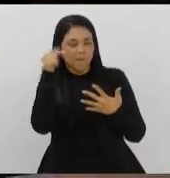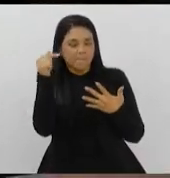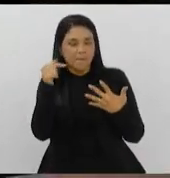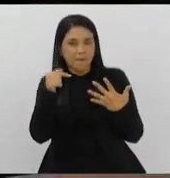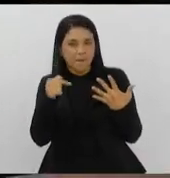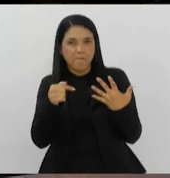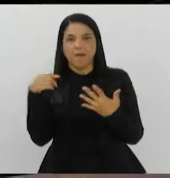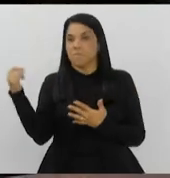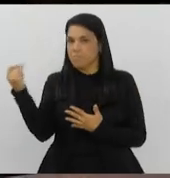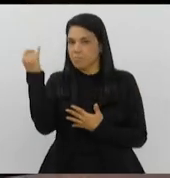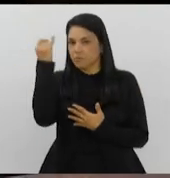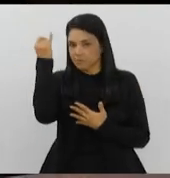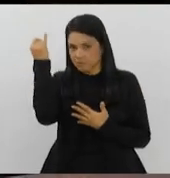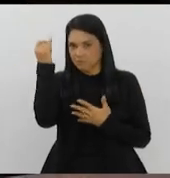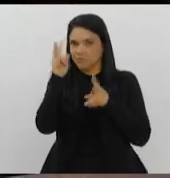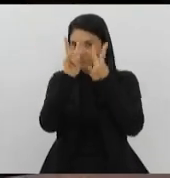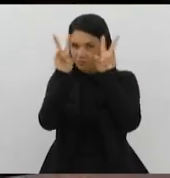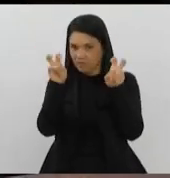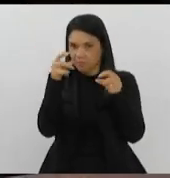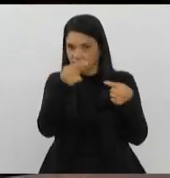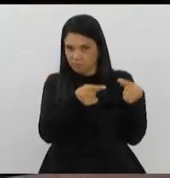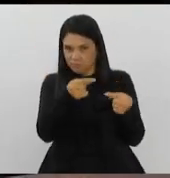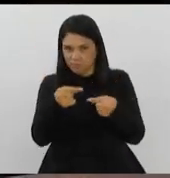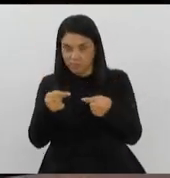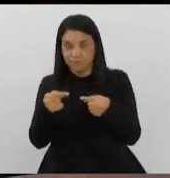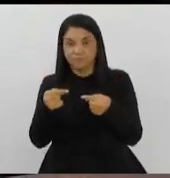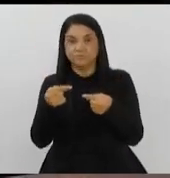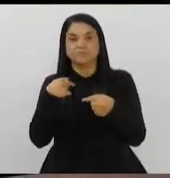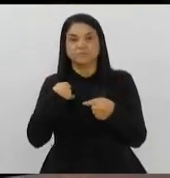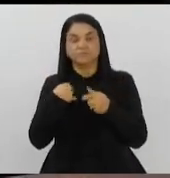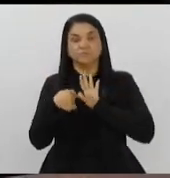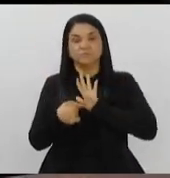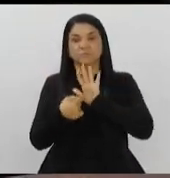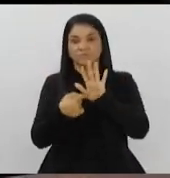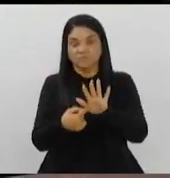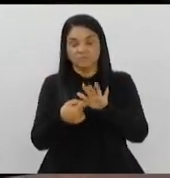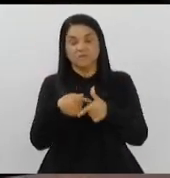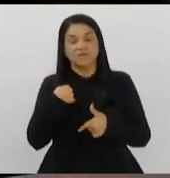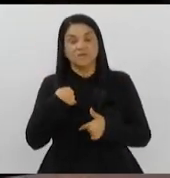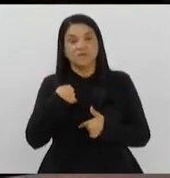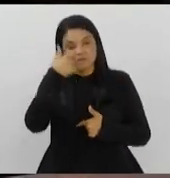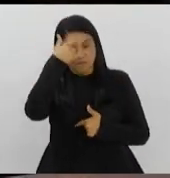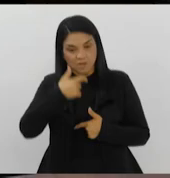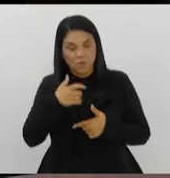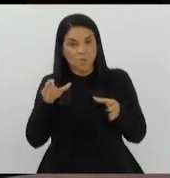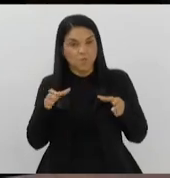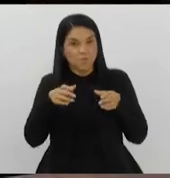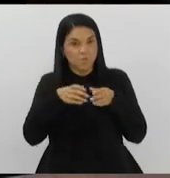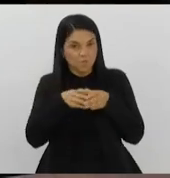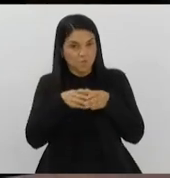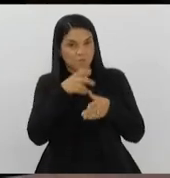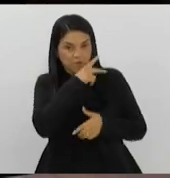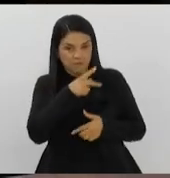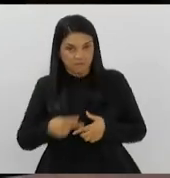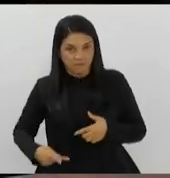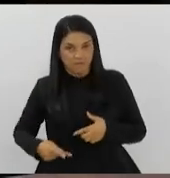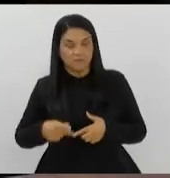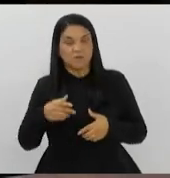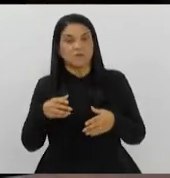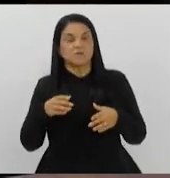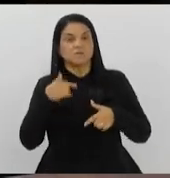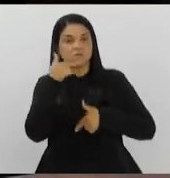pontos importantes da matéria em discussão. Só salientar que, como presidenta da Comissão de Trabalho, eu vejo como